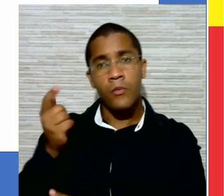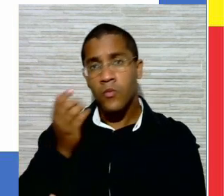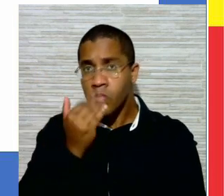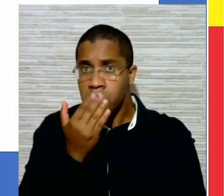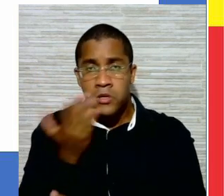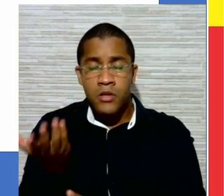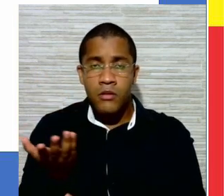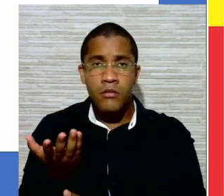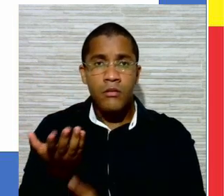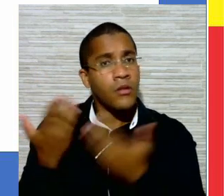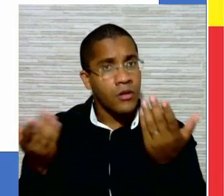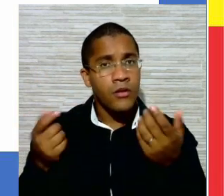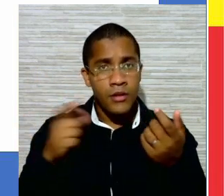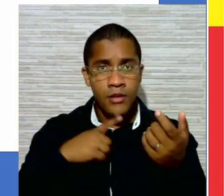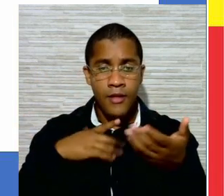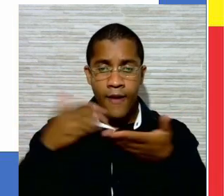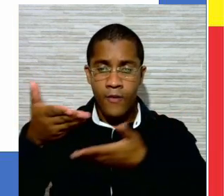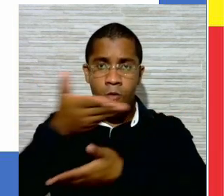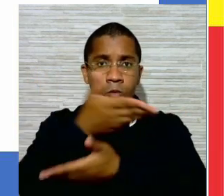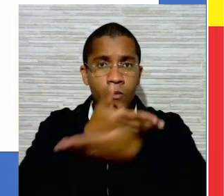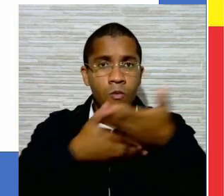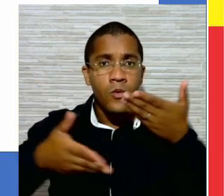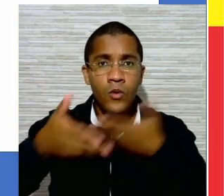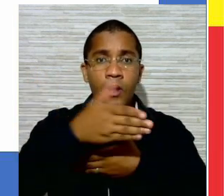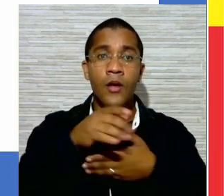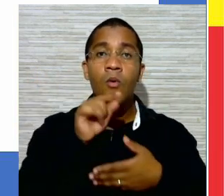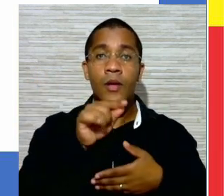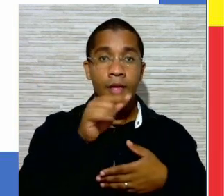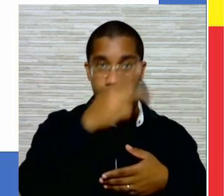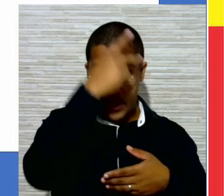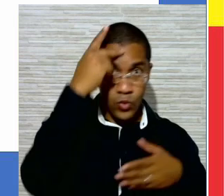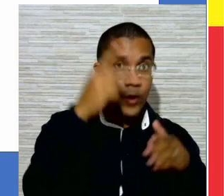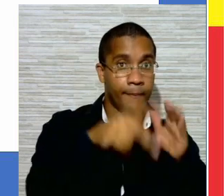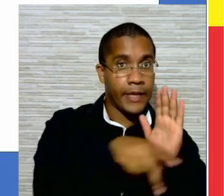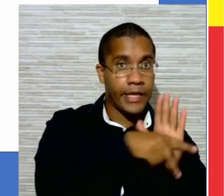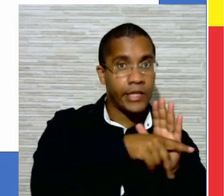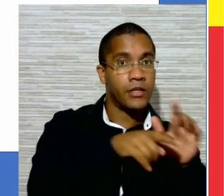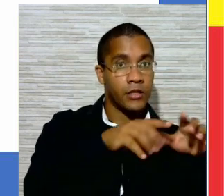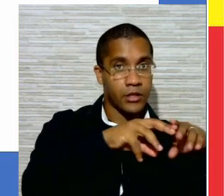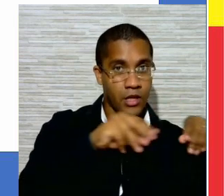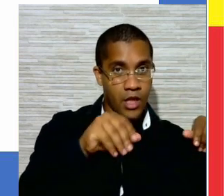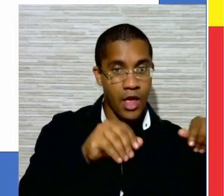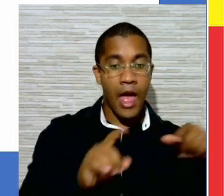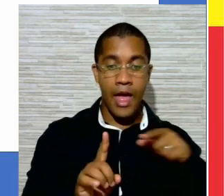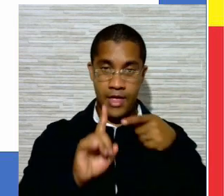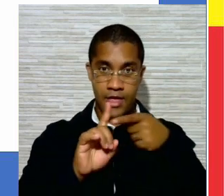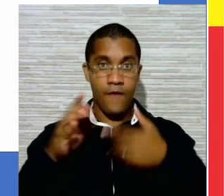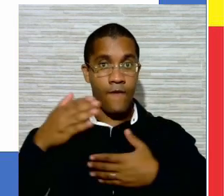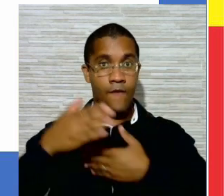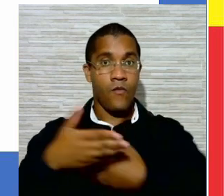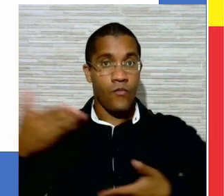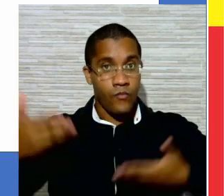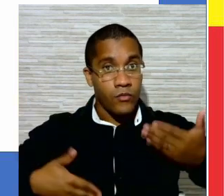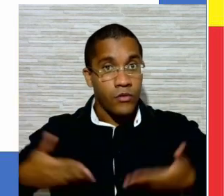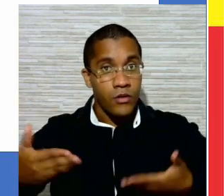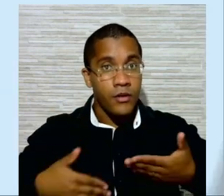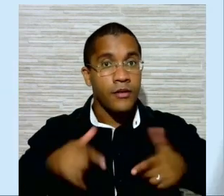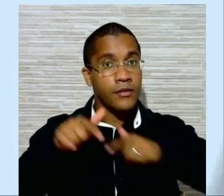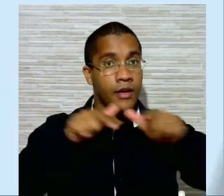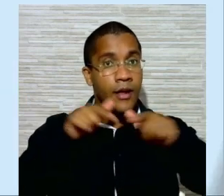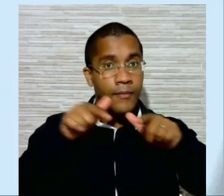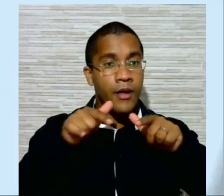está existindo aí uma relação de trabalho entre o dono da terra e a pessoa que está prestando um serviço,